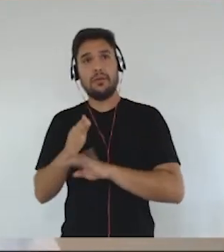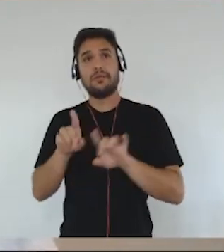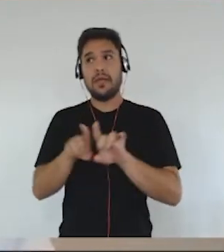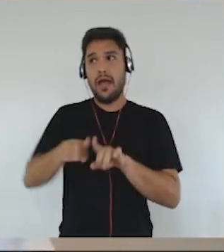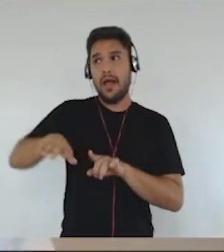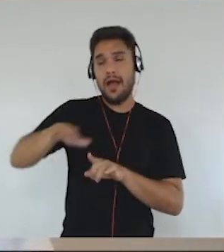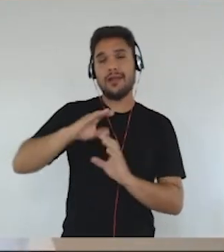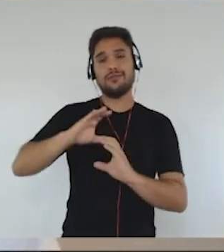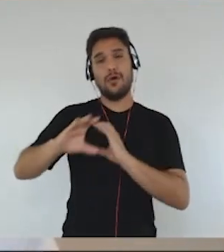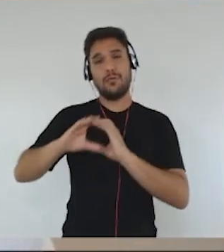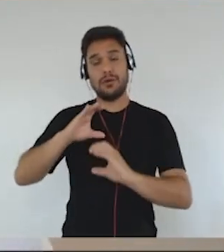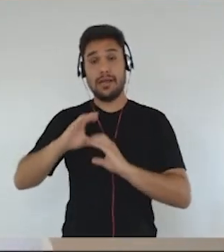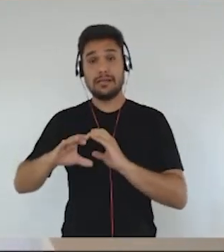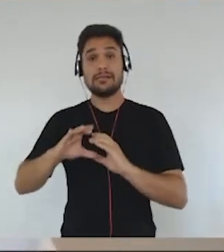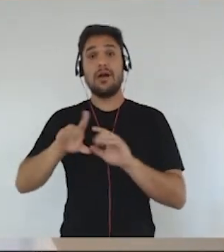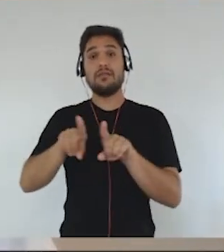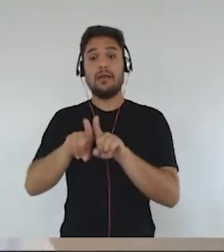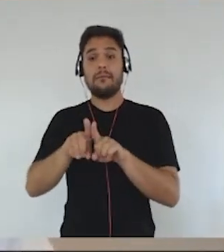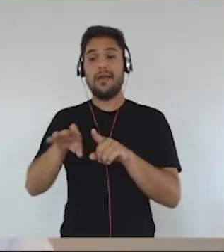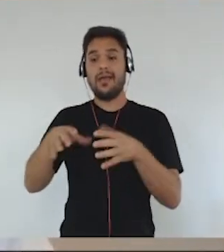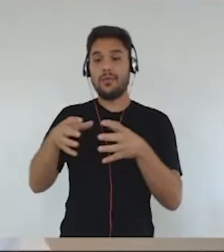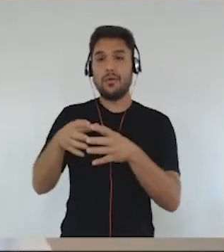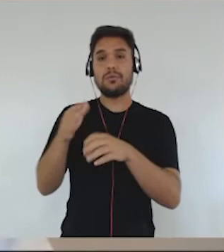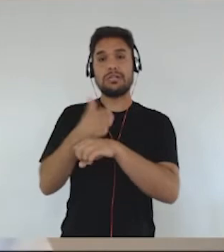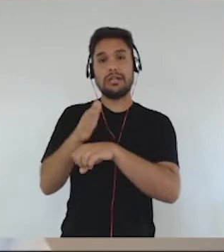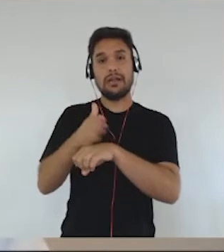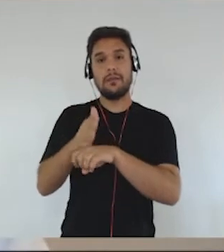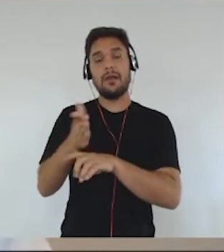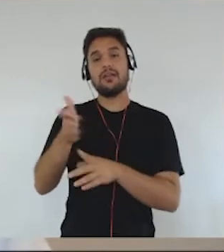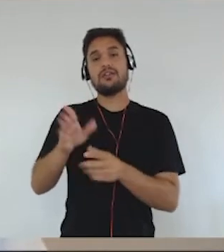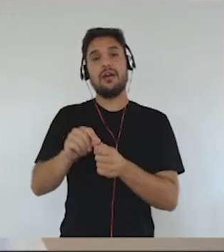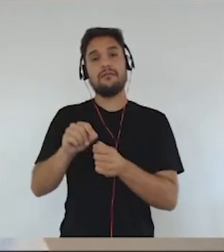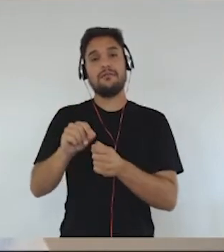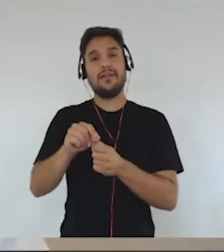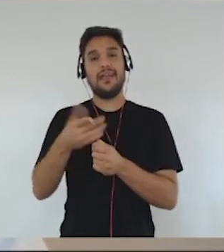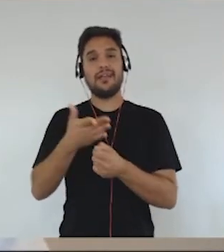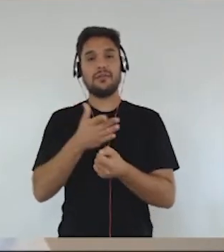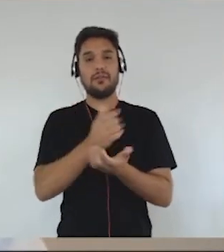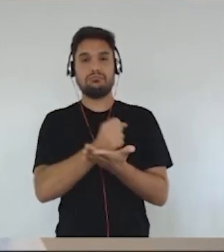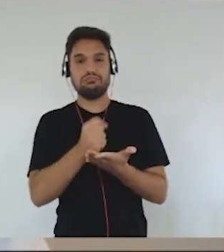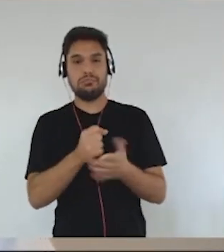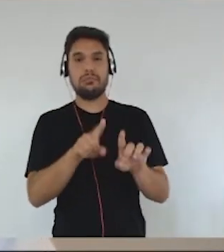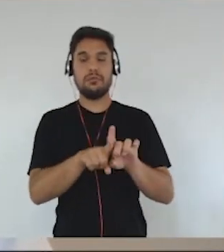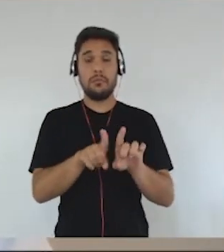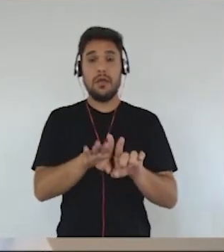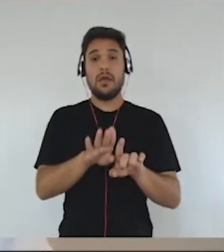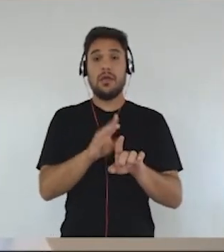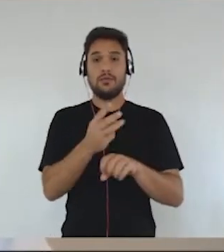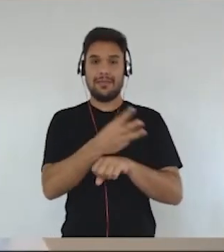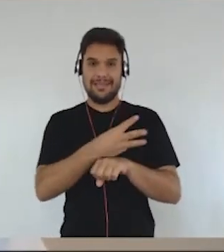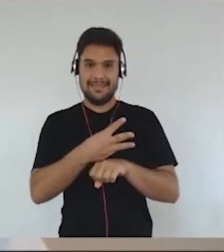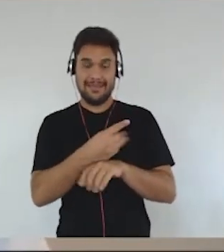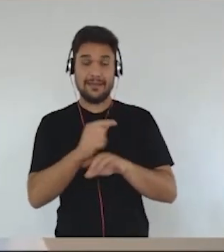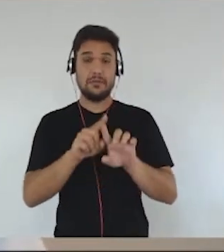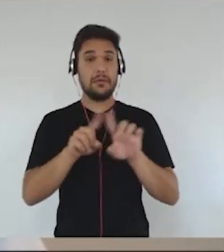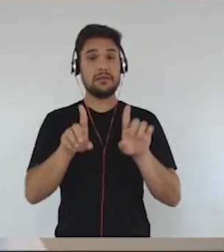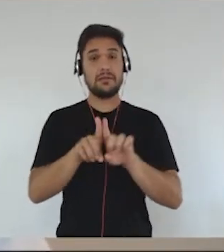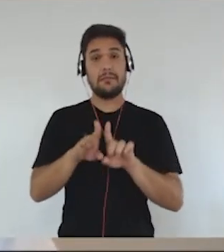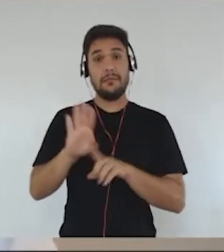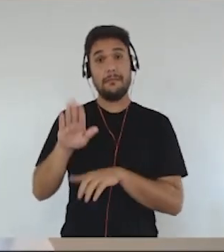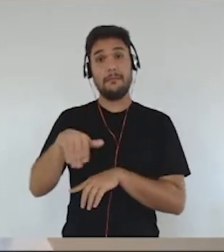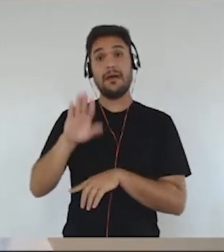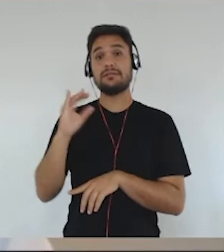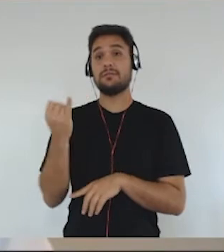área de comunicação, nos treinamentos que são feitos para os colaboradores e para os terceiros, e mais importante do que